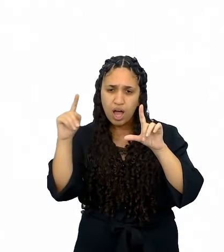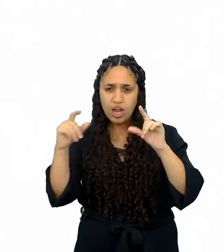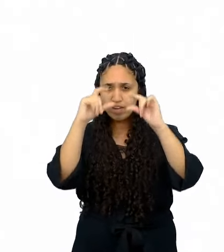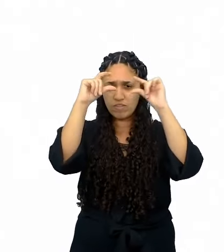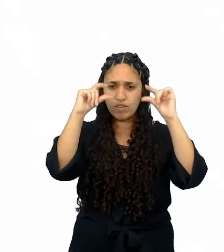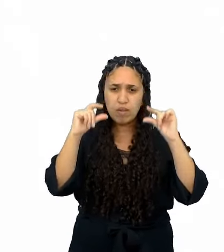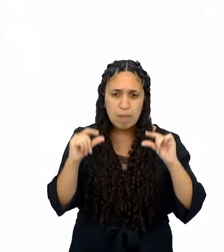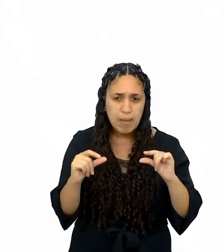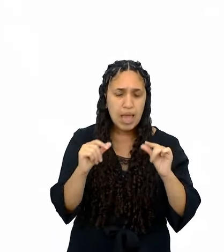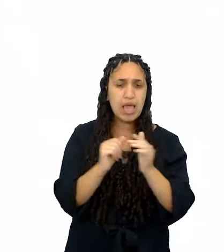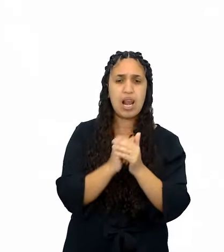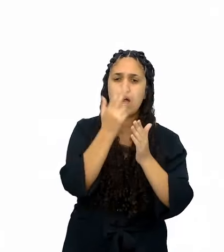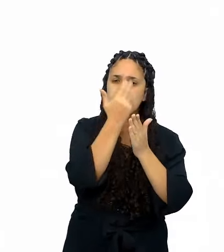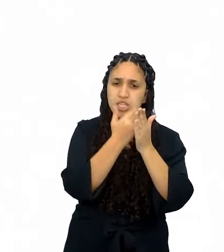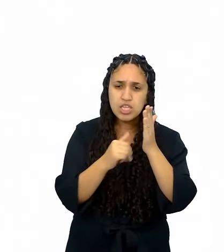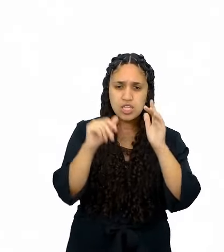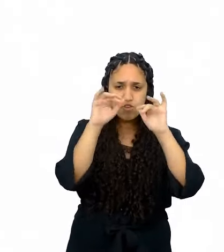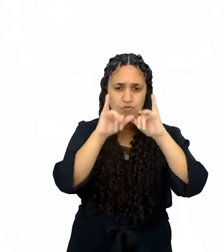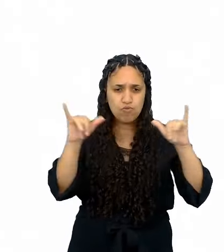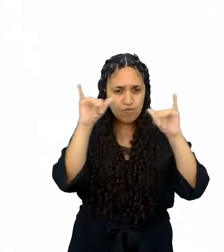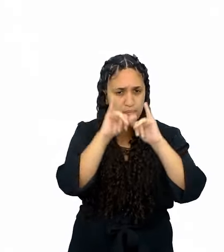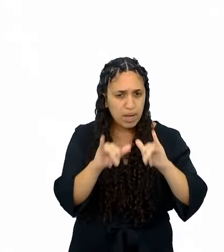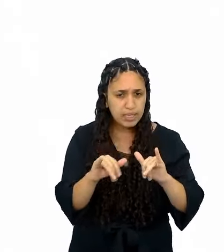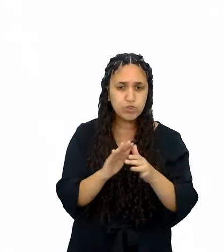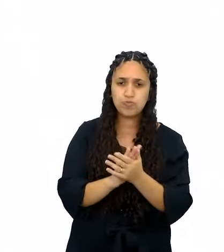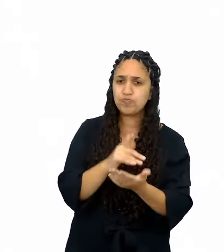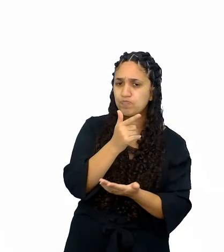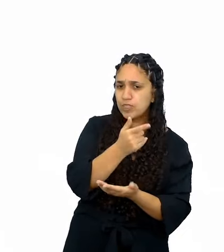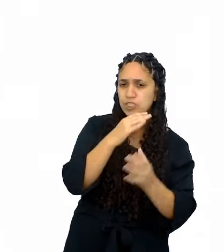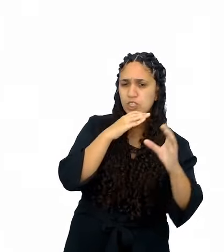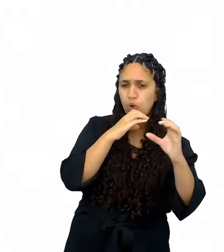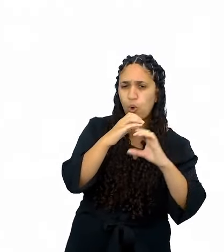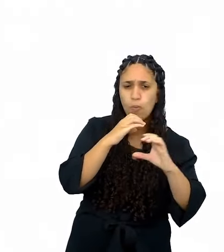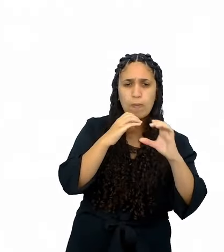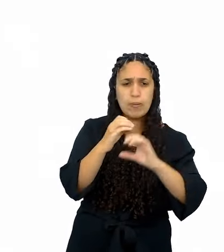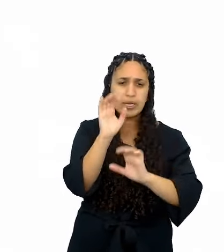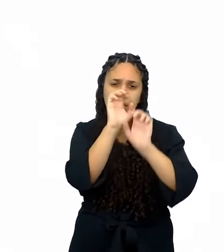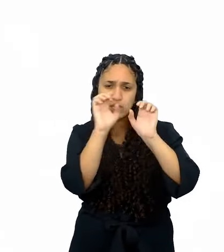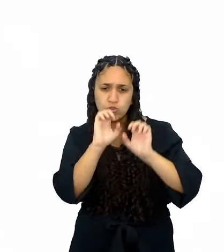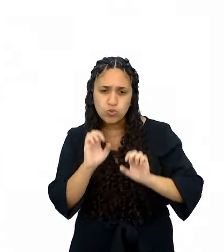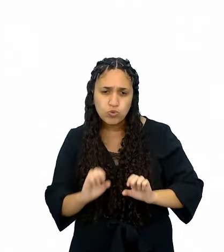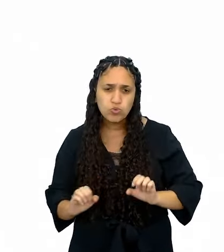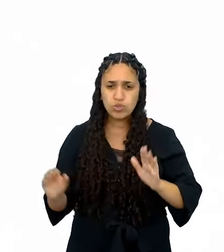do estilo e o estilo do gênero. A última